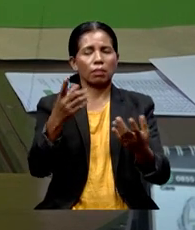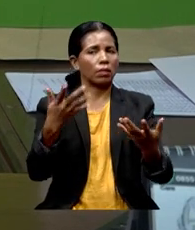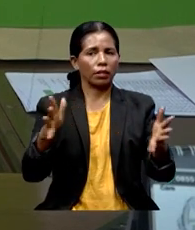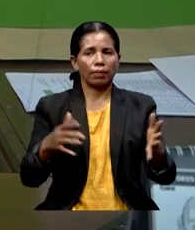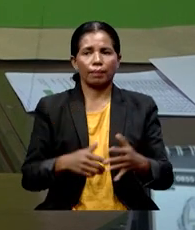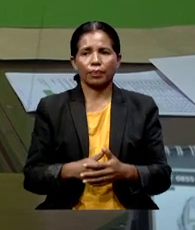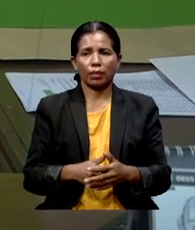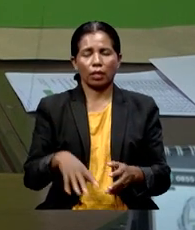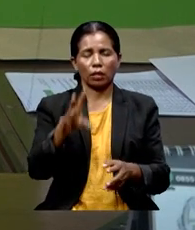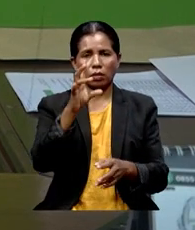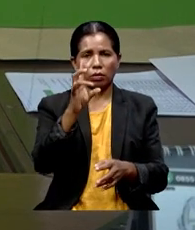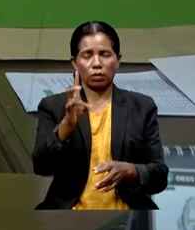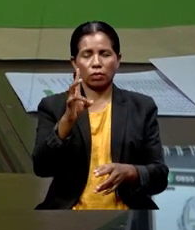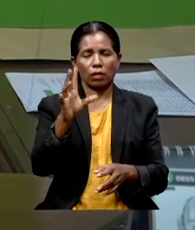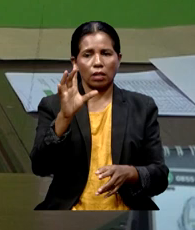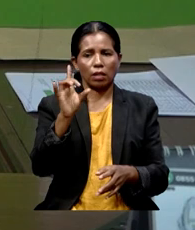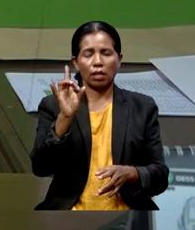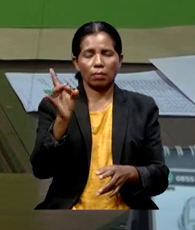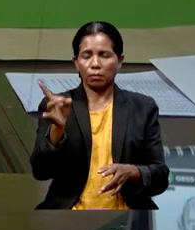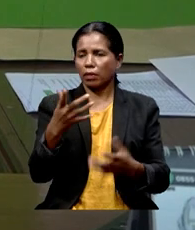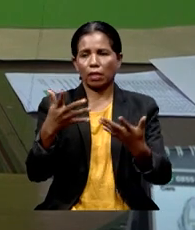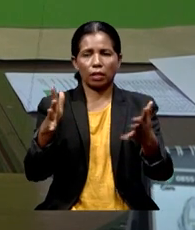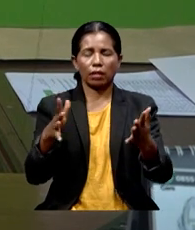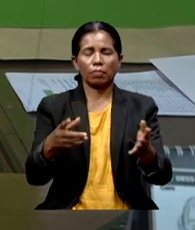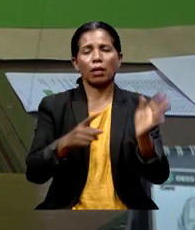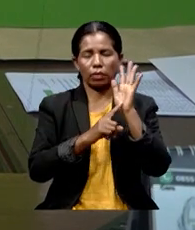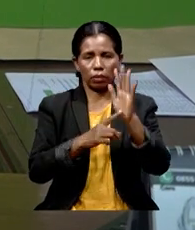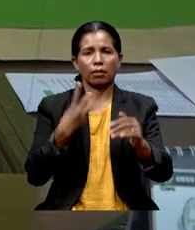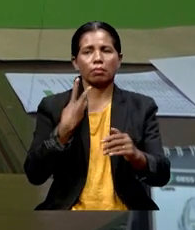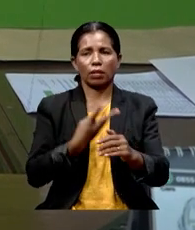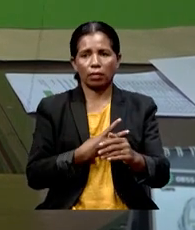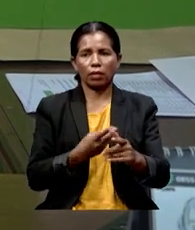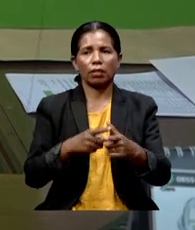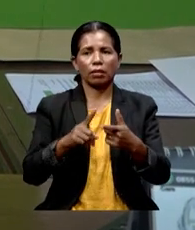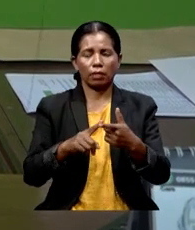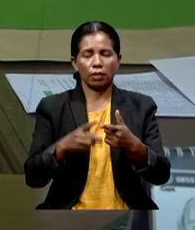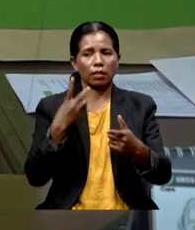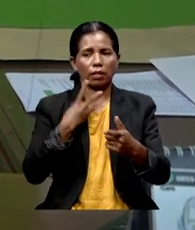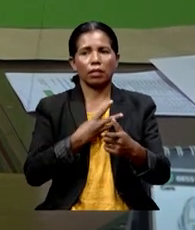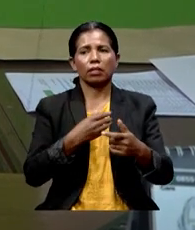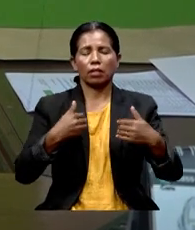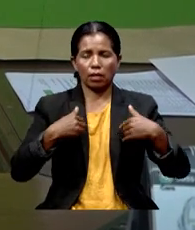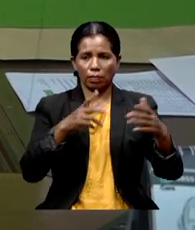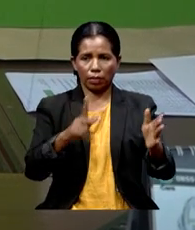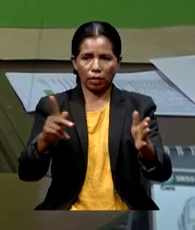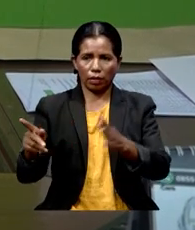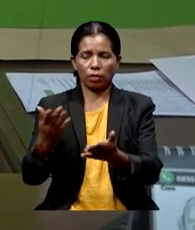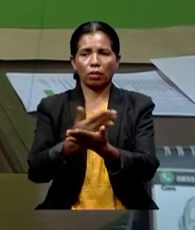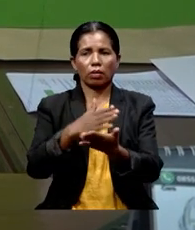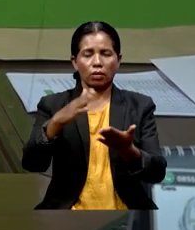rei 780, né, lá, nem foi forte, né, mas foi forte, né, mas maybe ite hala plano para tu halo